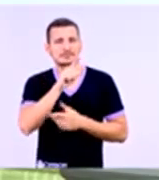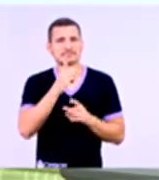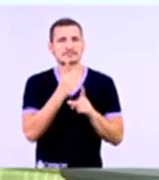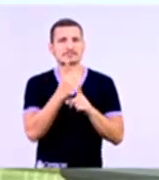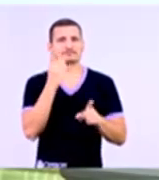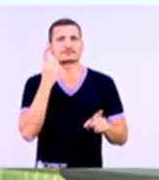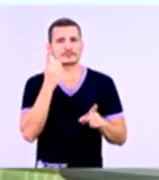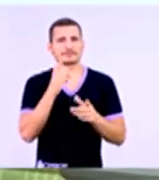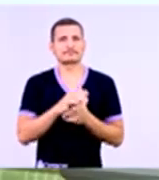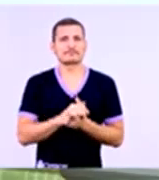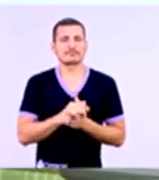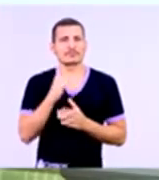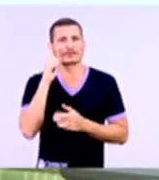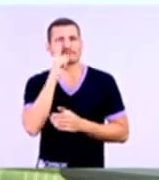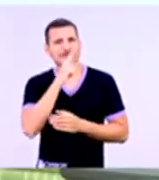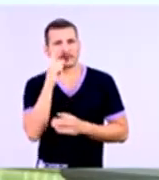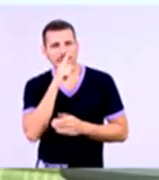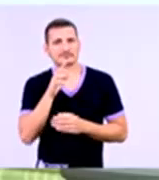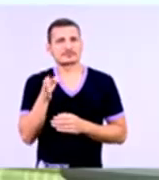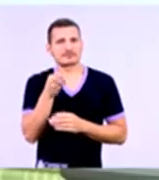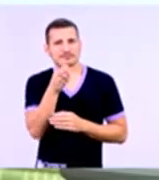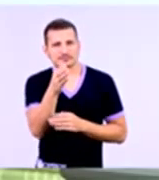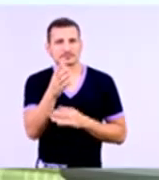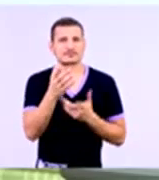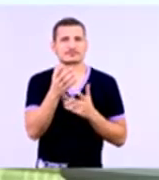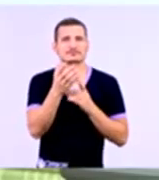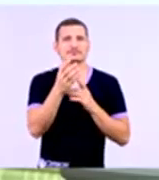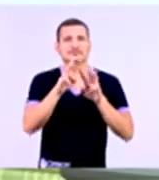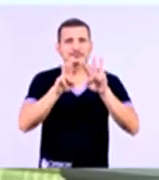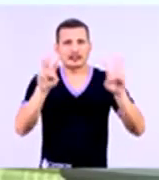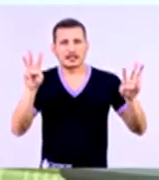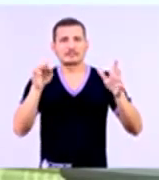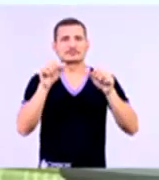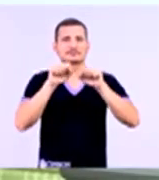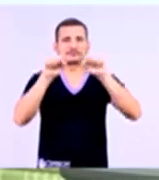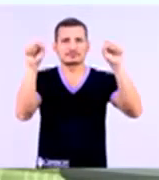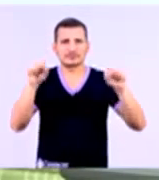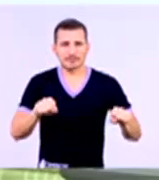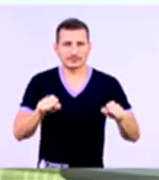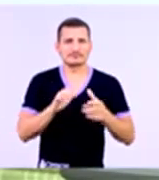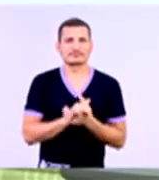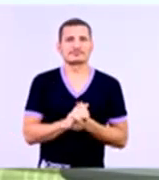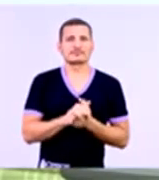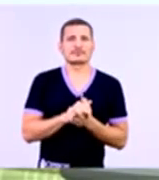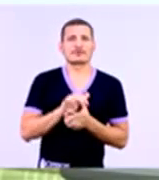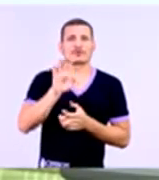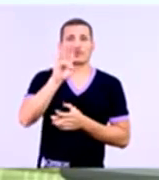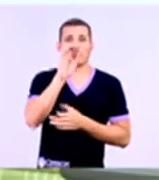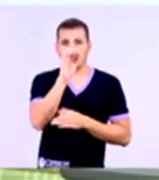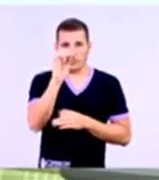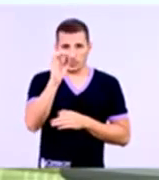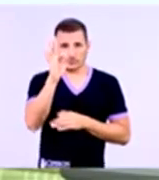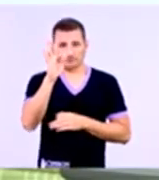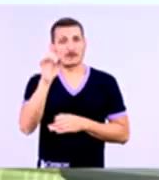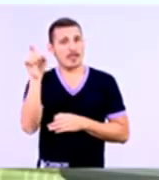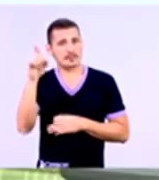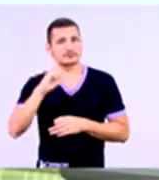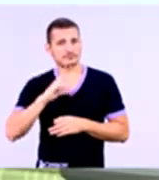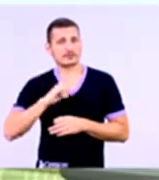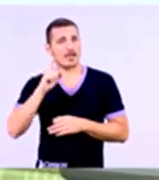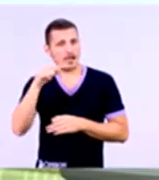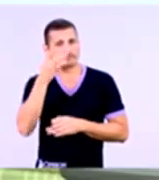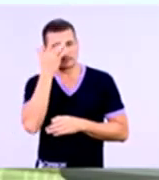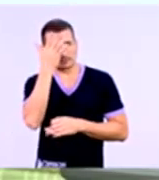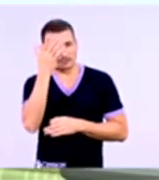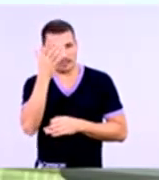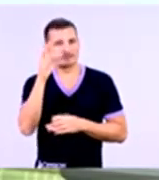identificar falhas de navegação em sites, em sistemas. O Bootstrap, ele traz essa facilidade voltada naquele